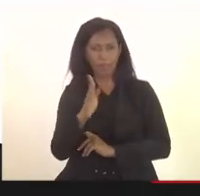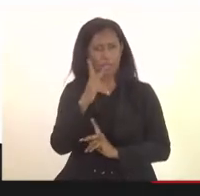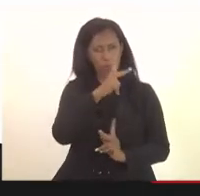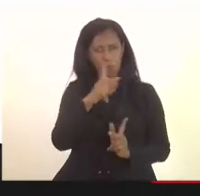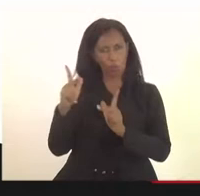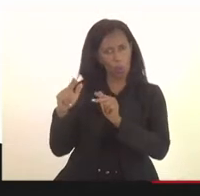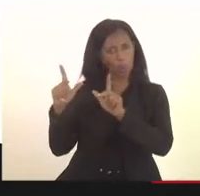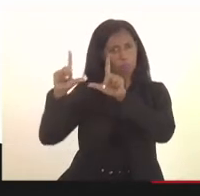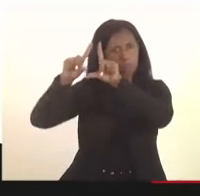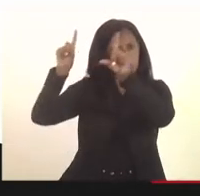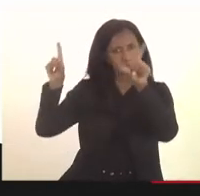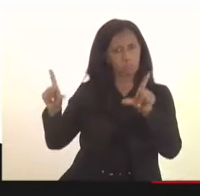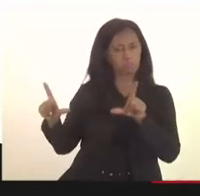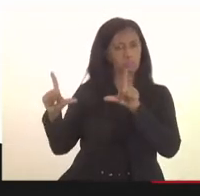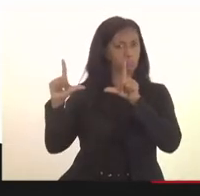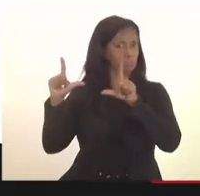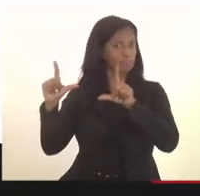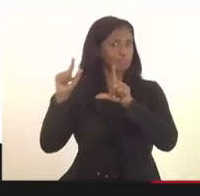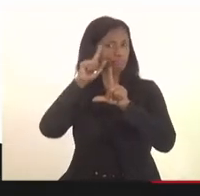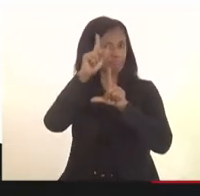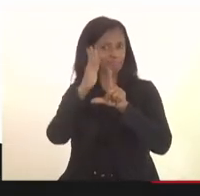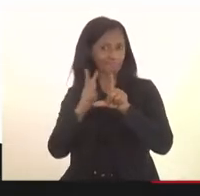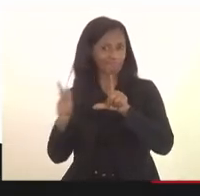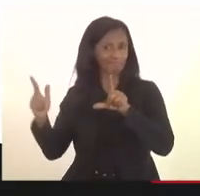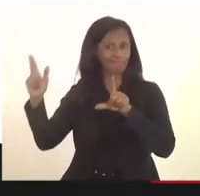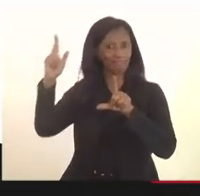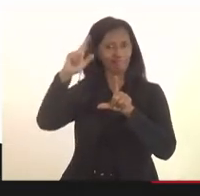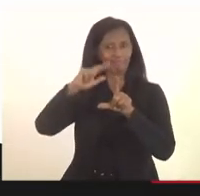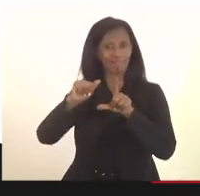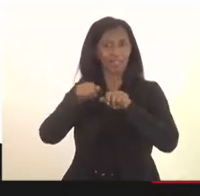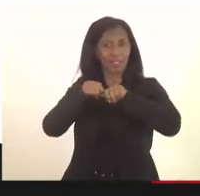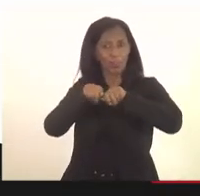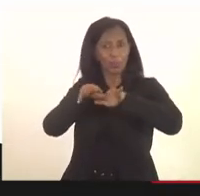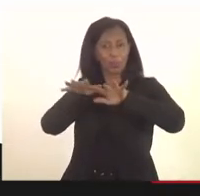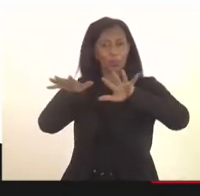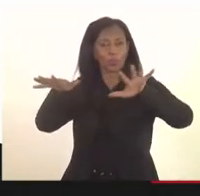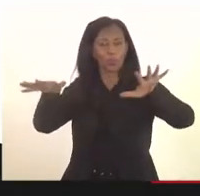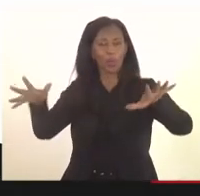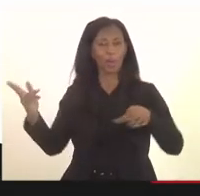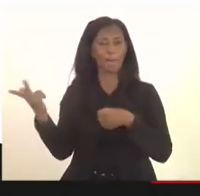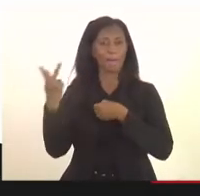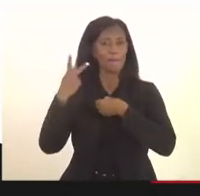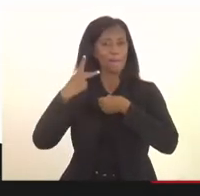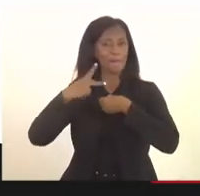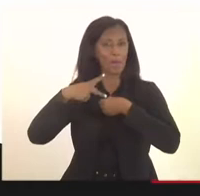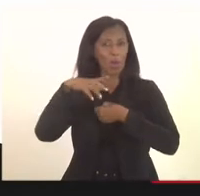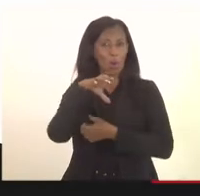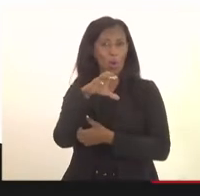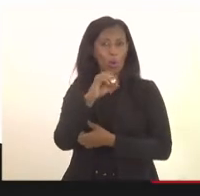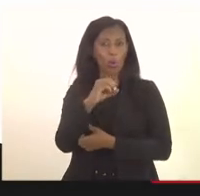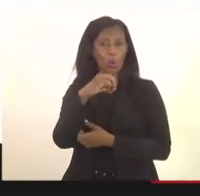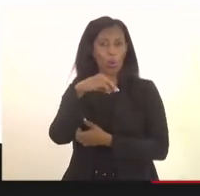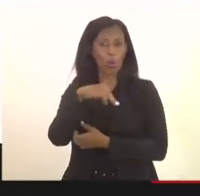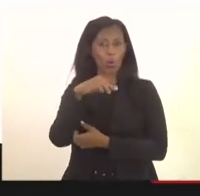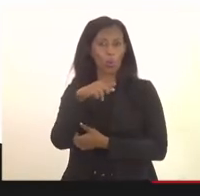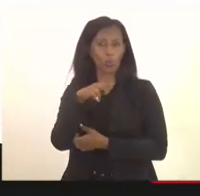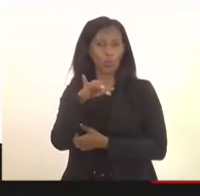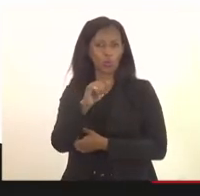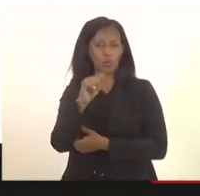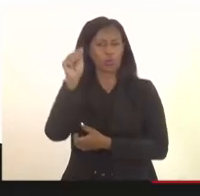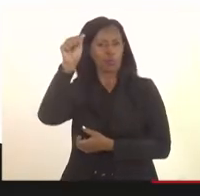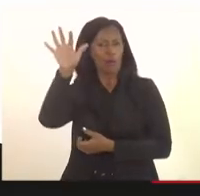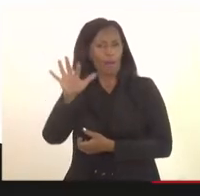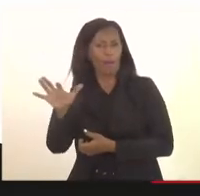e lubrificantes, né? Ela tem uma redistribuição de combustíveis muito grande na Malásia, obviamente, e também na África do Sul e